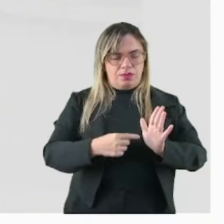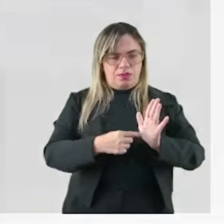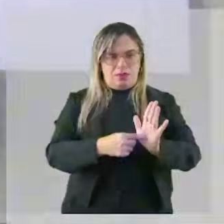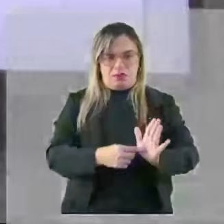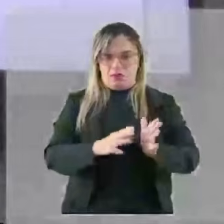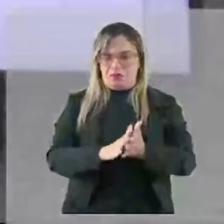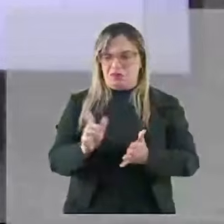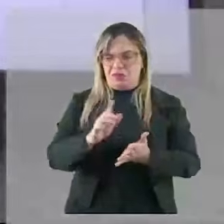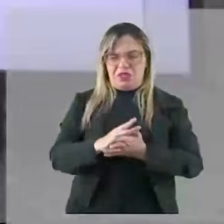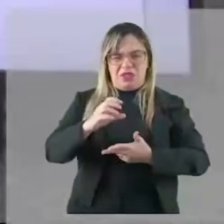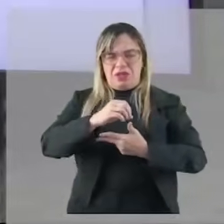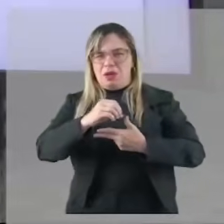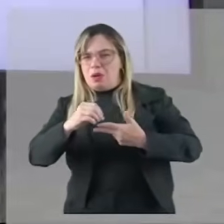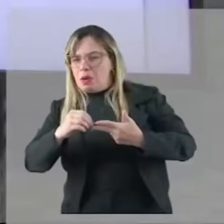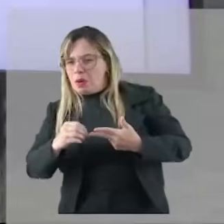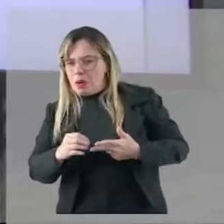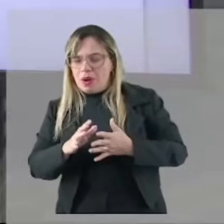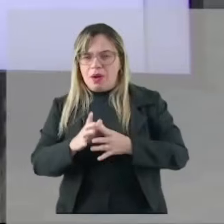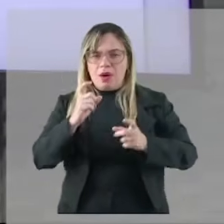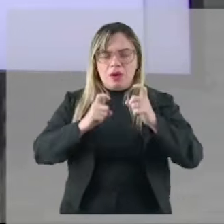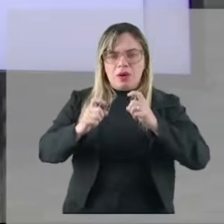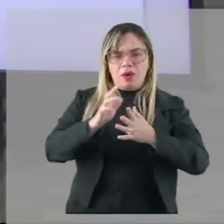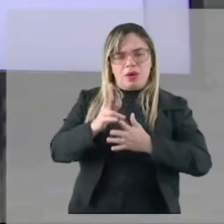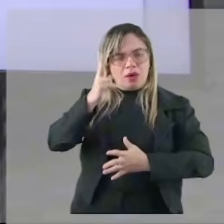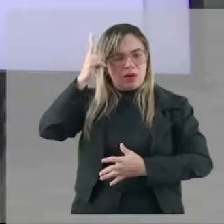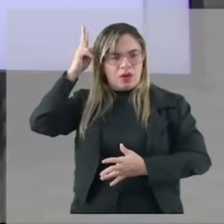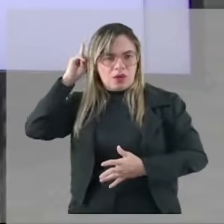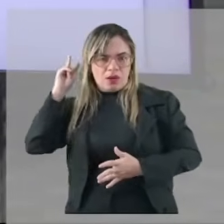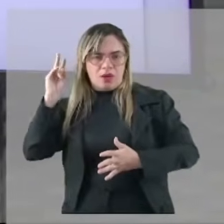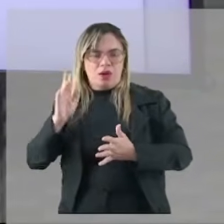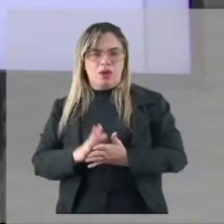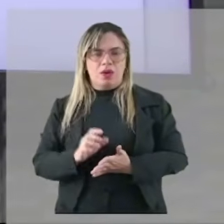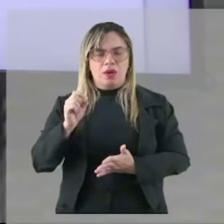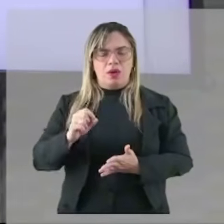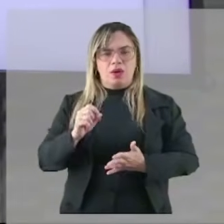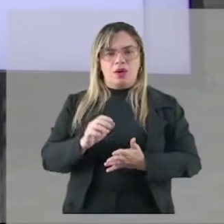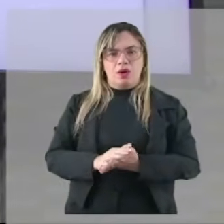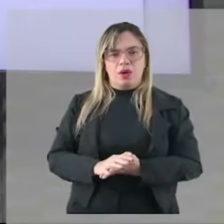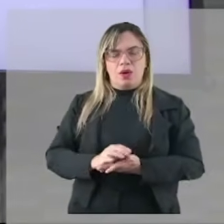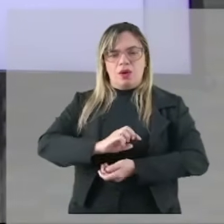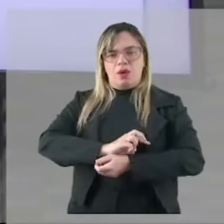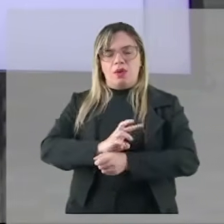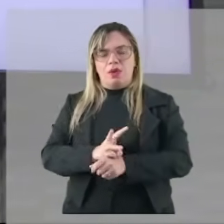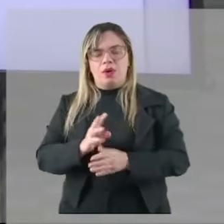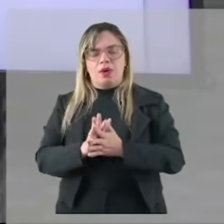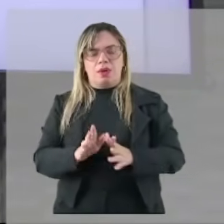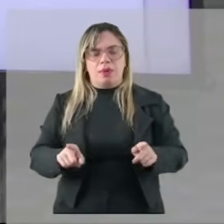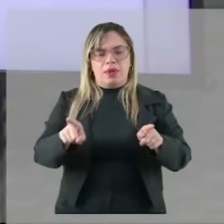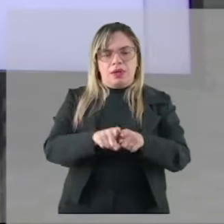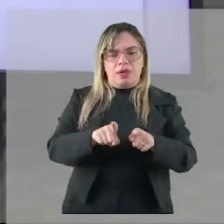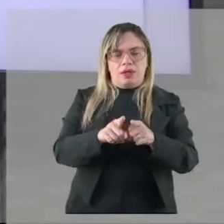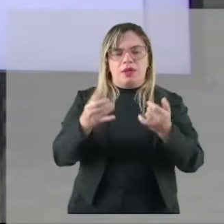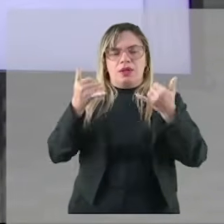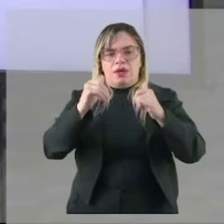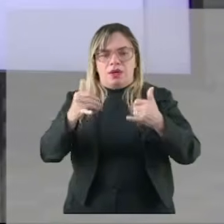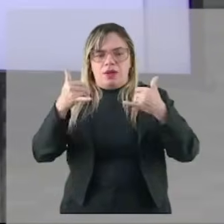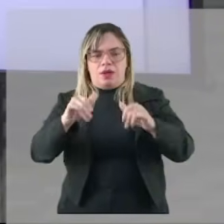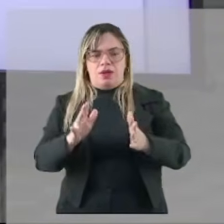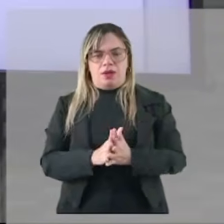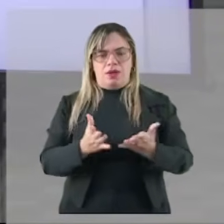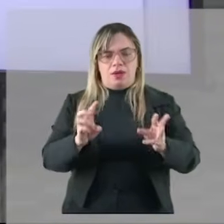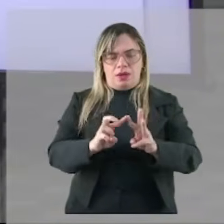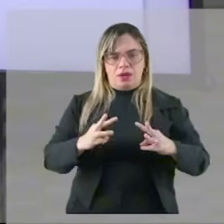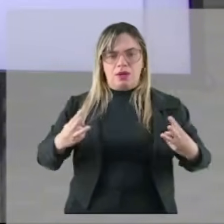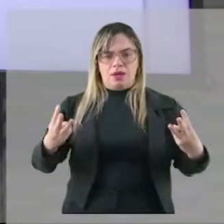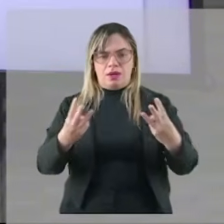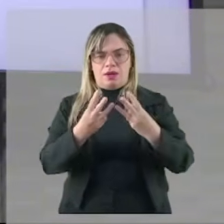Nem... Ou se tu pensar até no nosso vestibular aqui do nosso estado, a UEMA, né? Também te fornece isso. Mas eu quero encontrar a massa molar da sacarose.